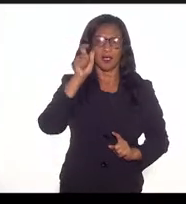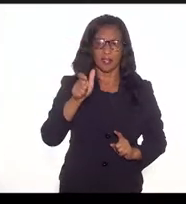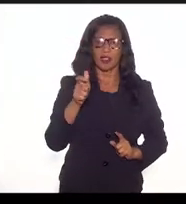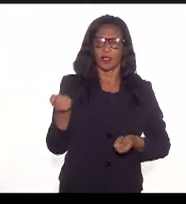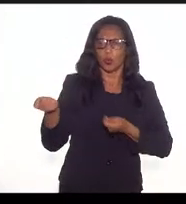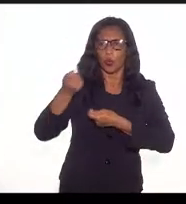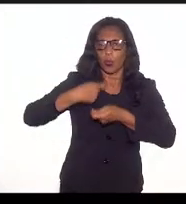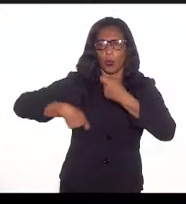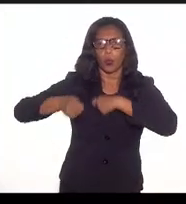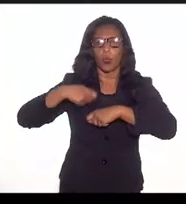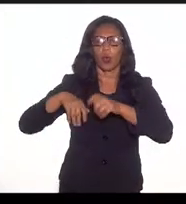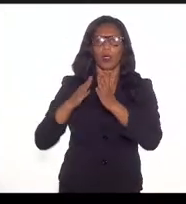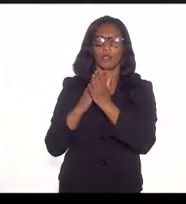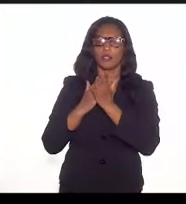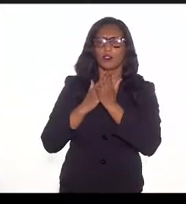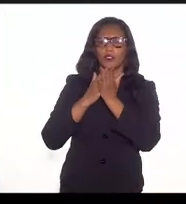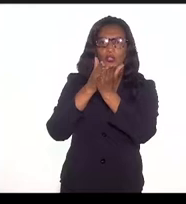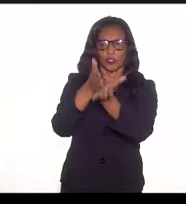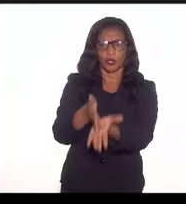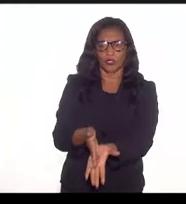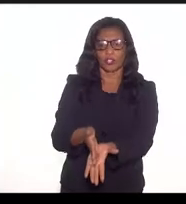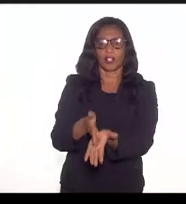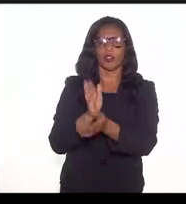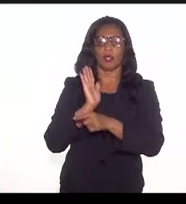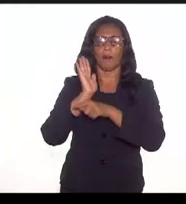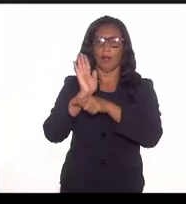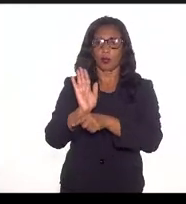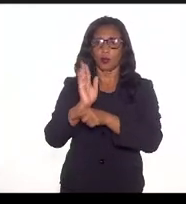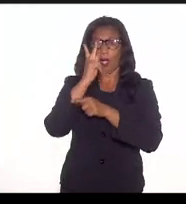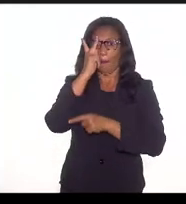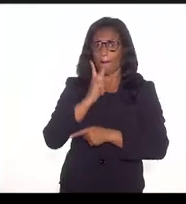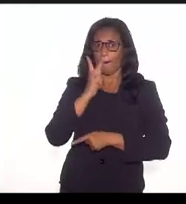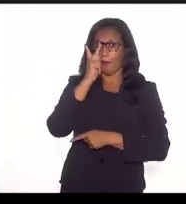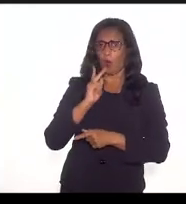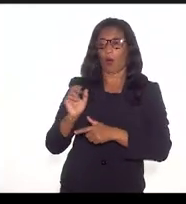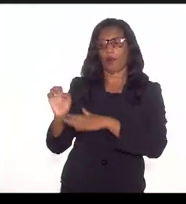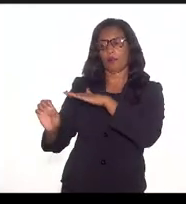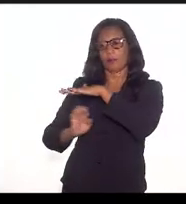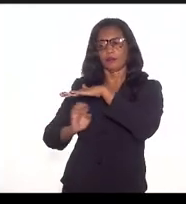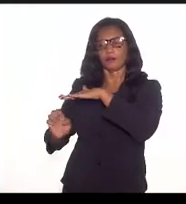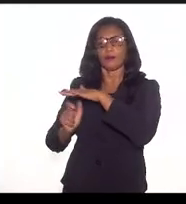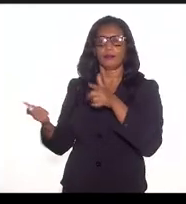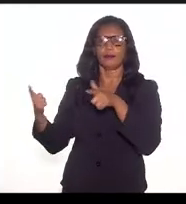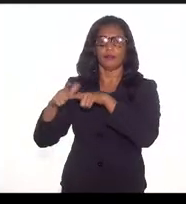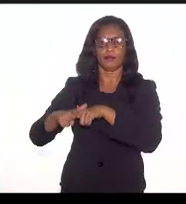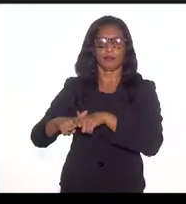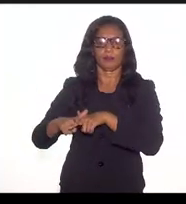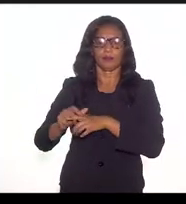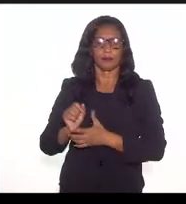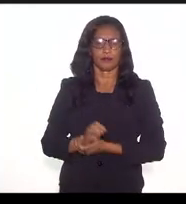capitalize e possa direcionar esse recurso aí para atender com recurso próprio da AGRIO o micro e pequeno empresário.